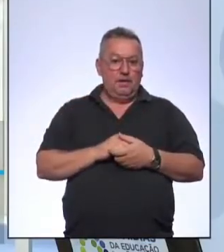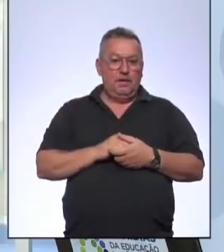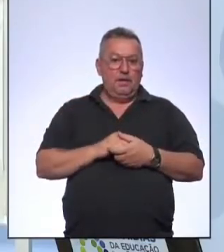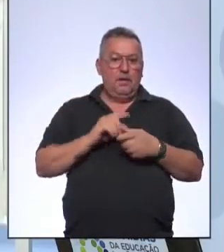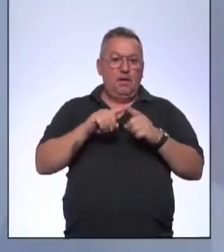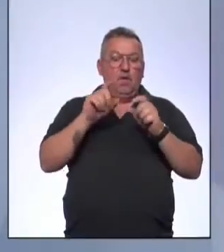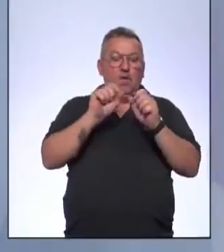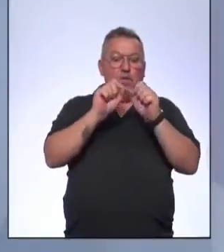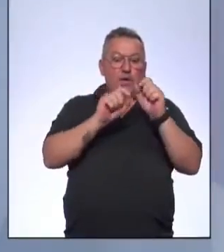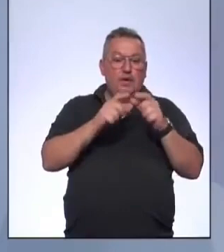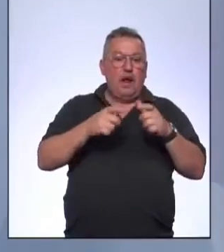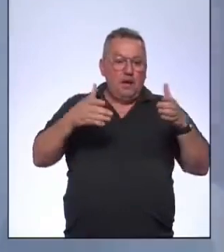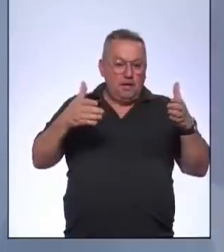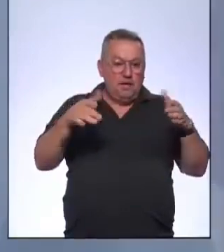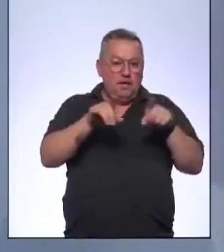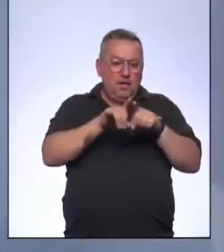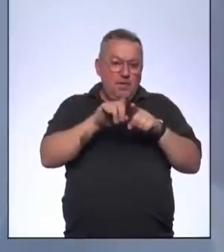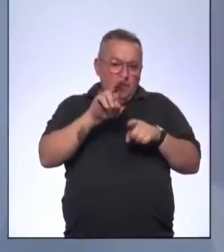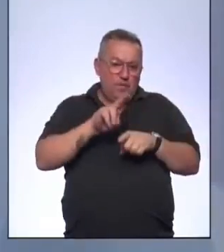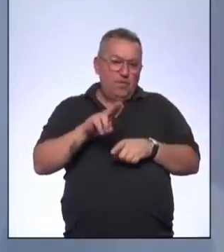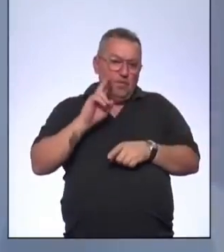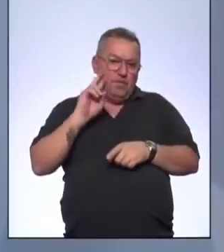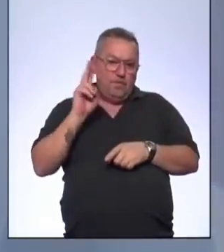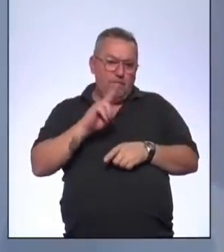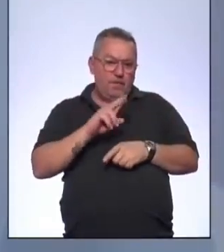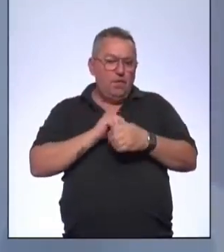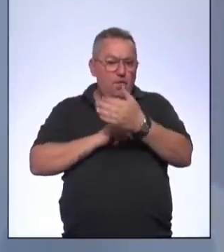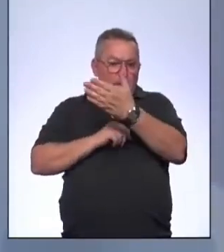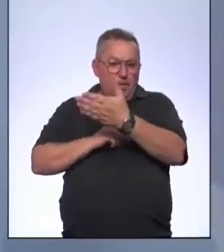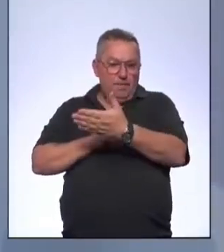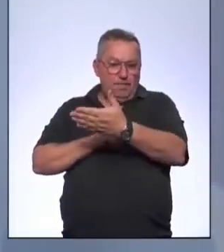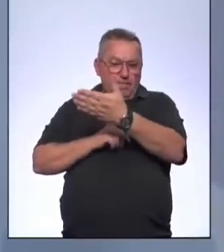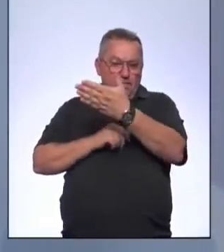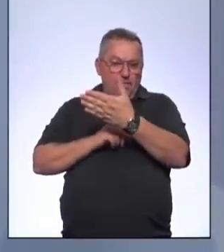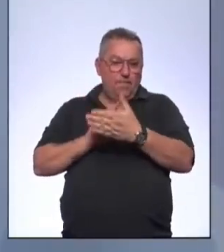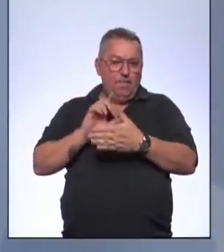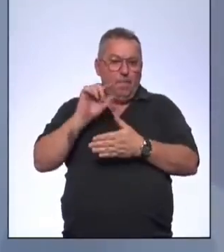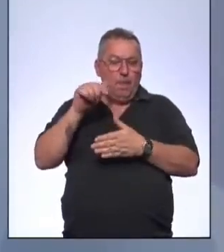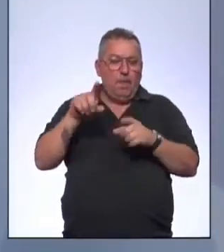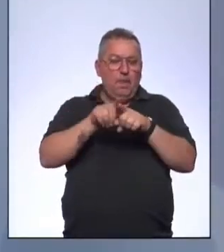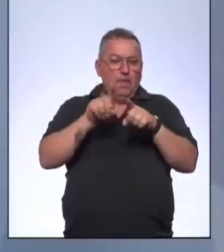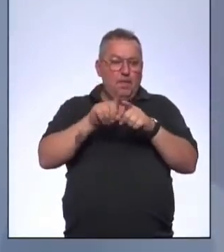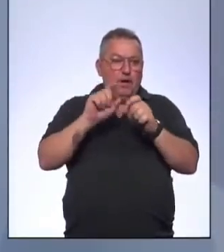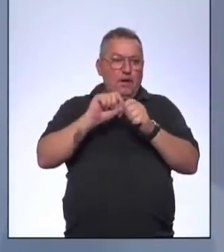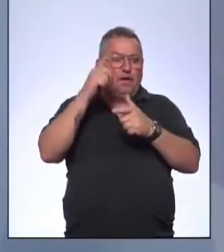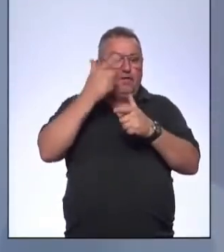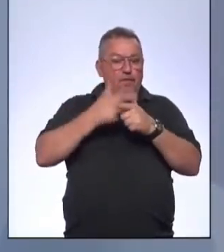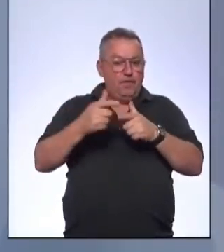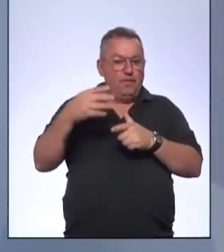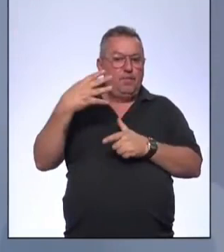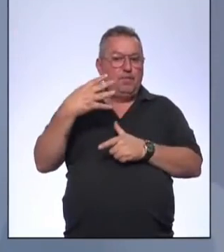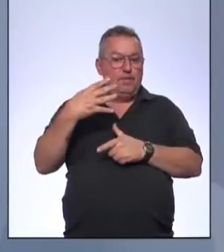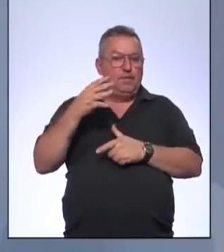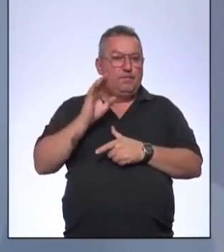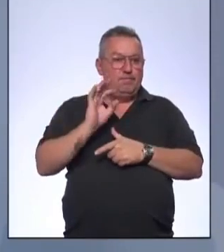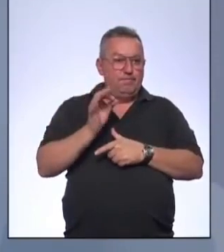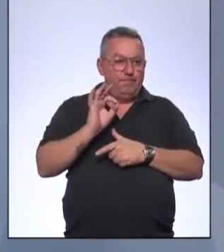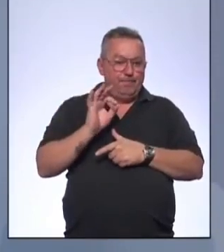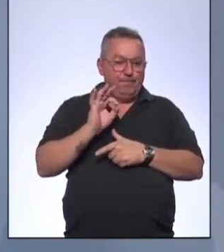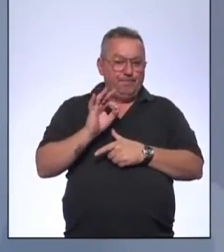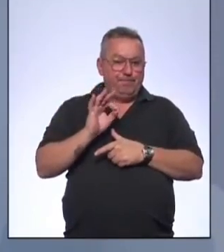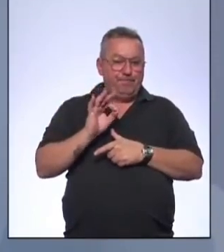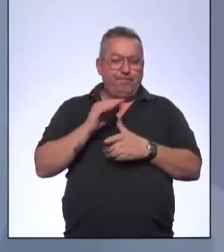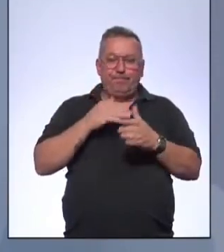como essa área aqui, né? Vocês podem ver como essa equação. E depois eu também tenho que dividir por 4, né, Ale? Era isso que eu ia